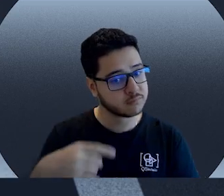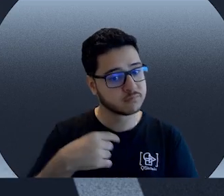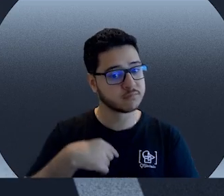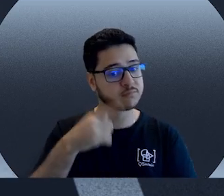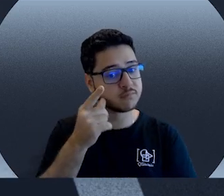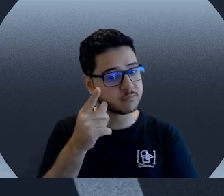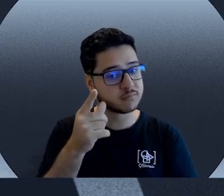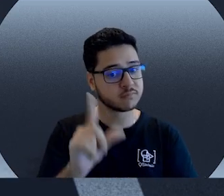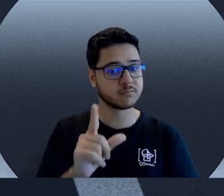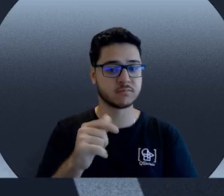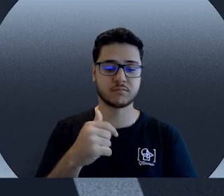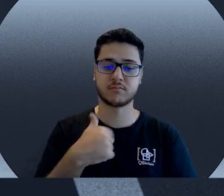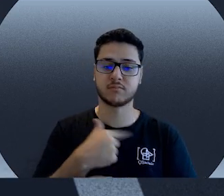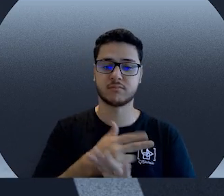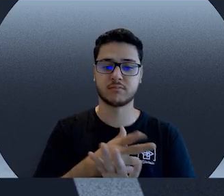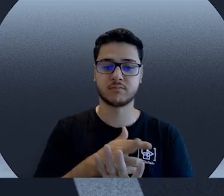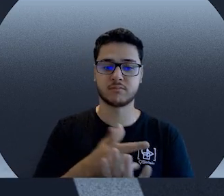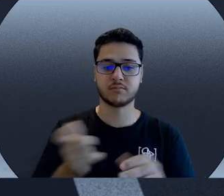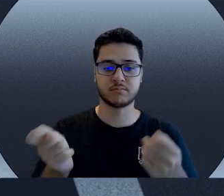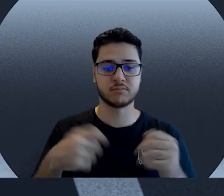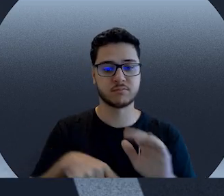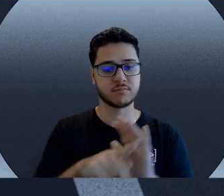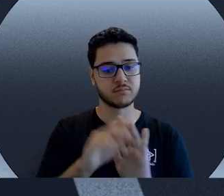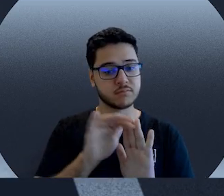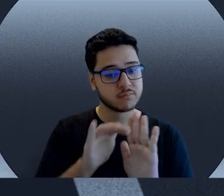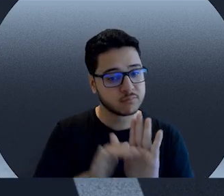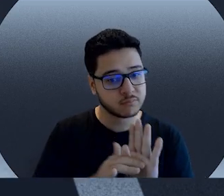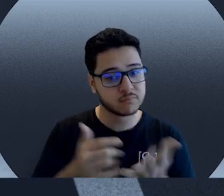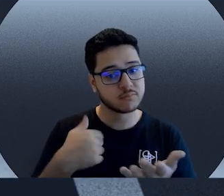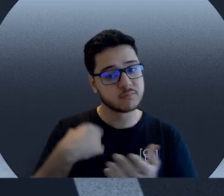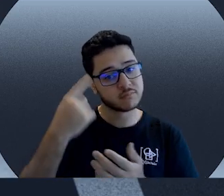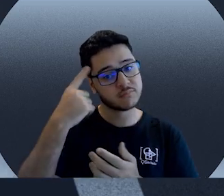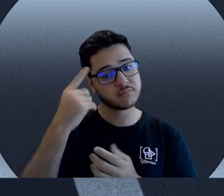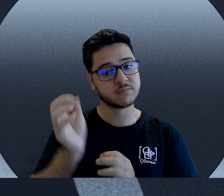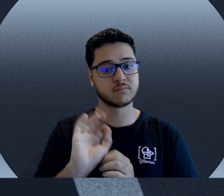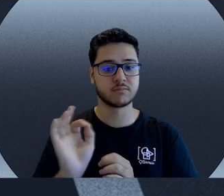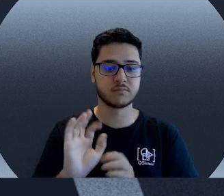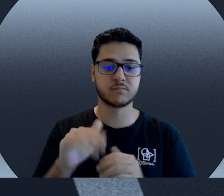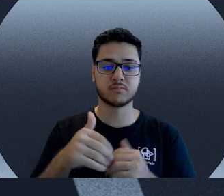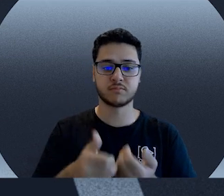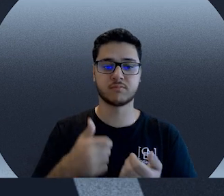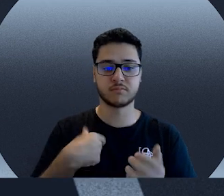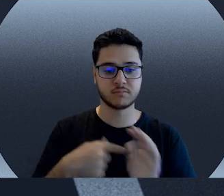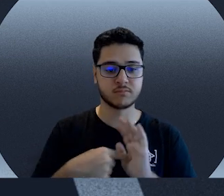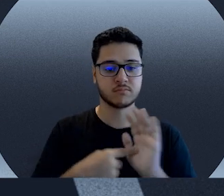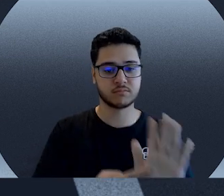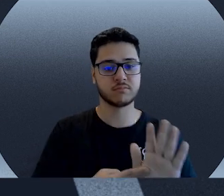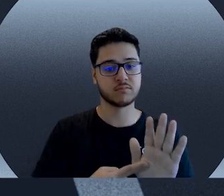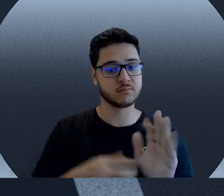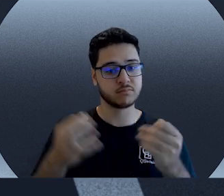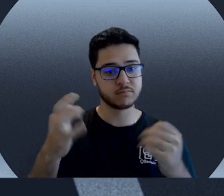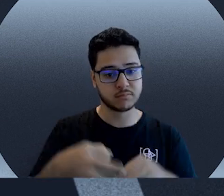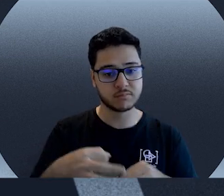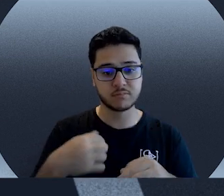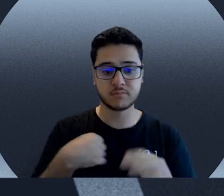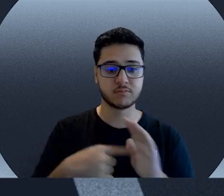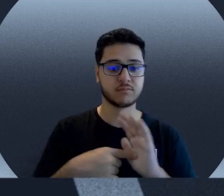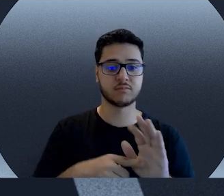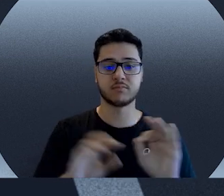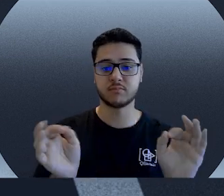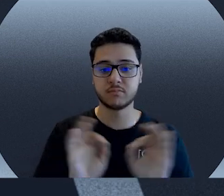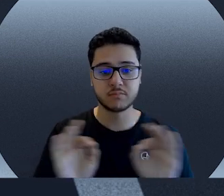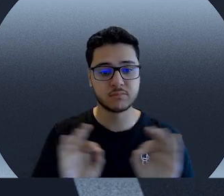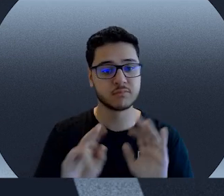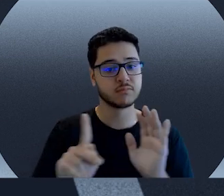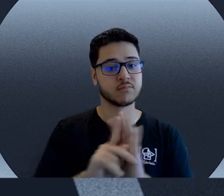posso garantir que a maioria das vezes a resposta que eu recebia era não. E quando eu mostrava, né, chegava até a obra e mostrava que não só era